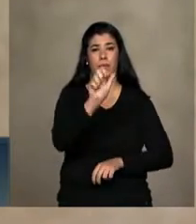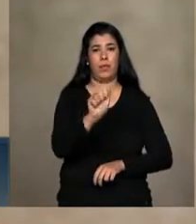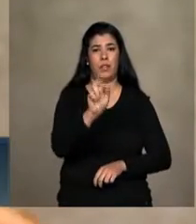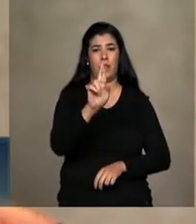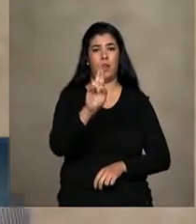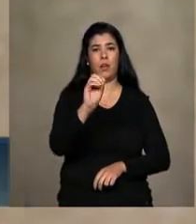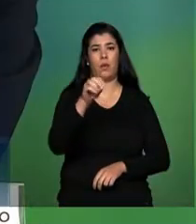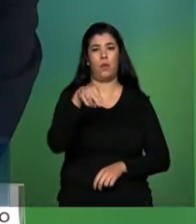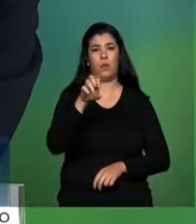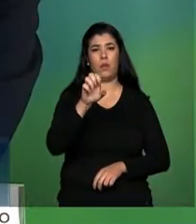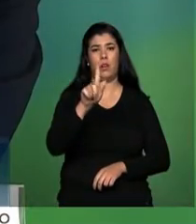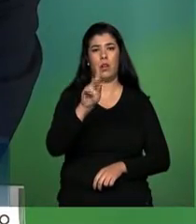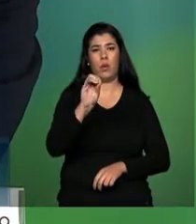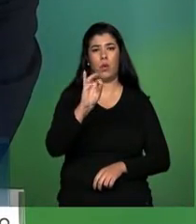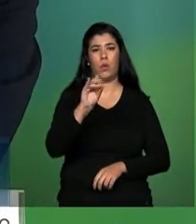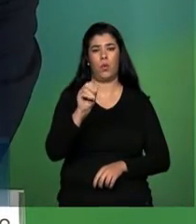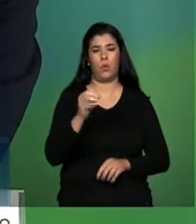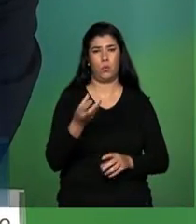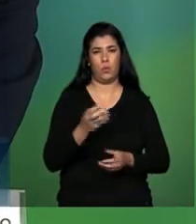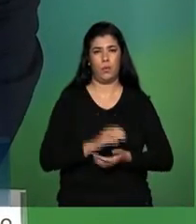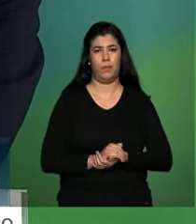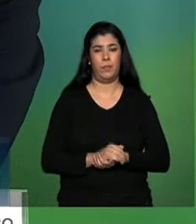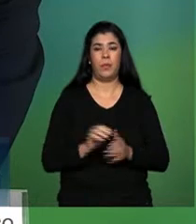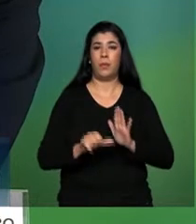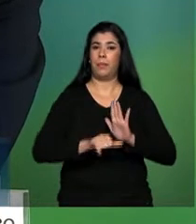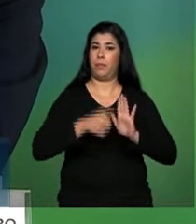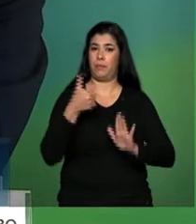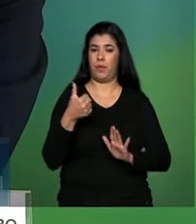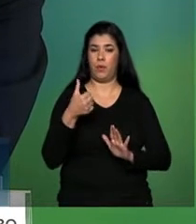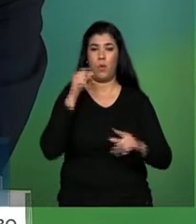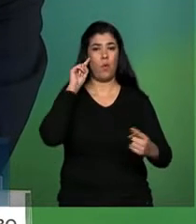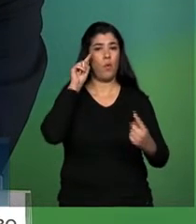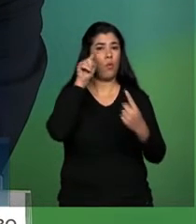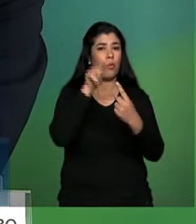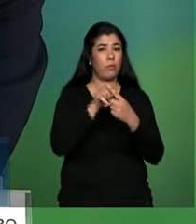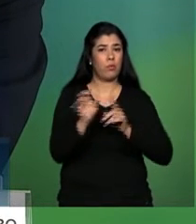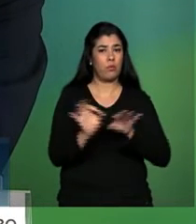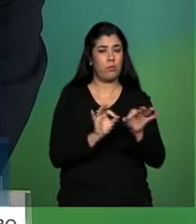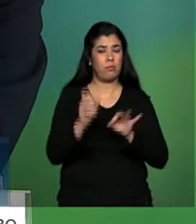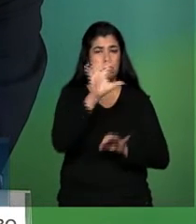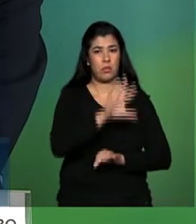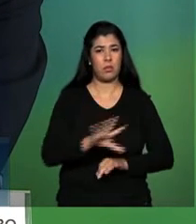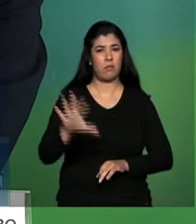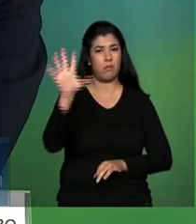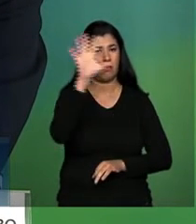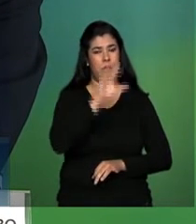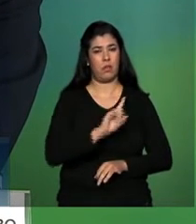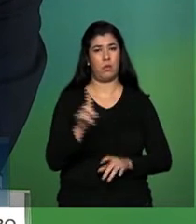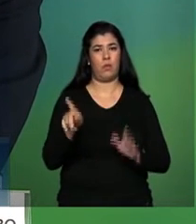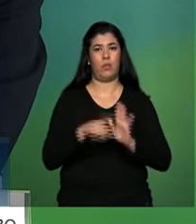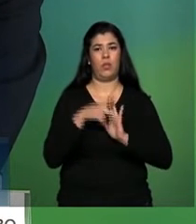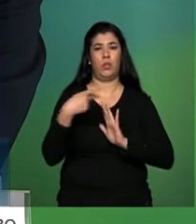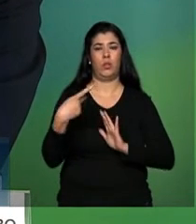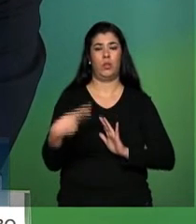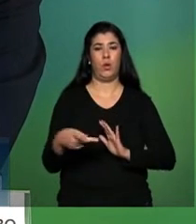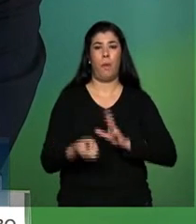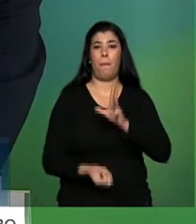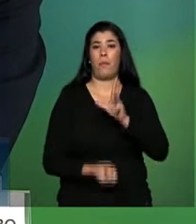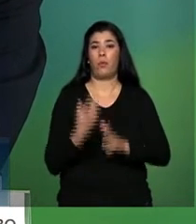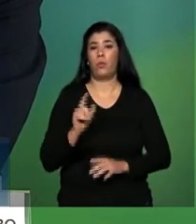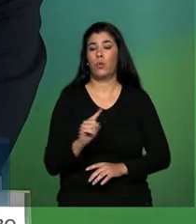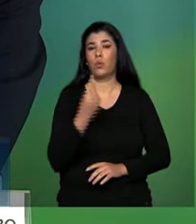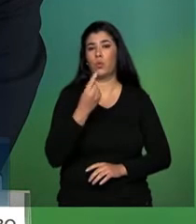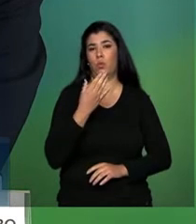setor? Olha, primeiro, o plano não está focado só em exportação de manufaturados. O plano coloca claramente